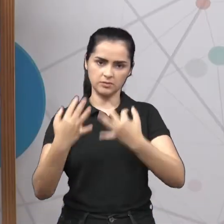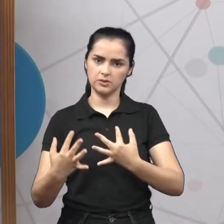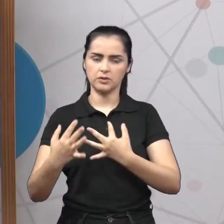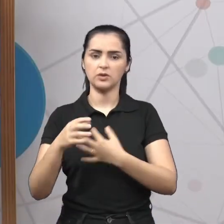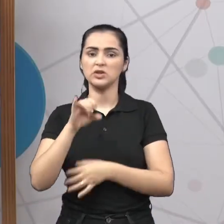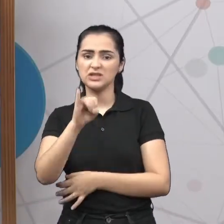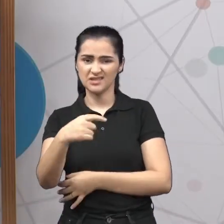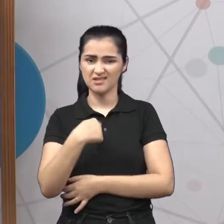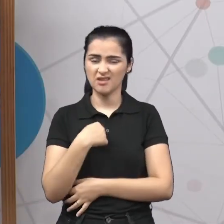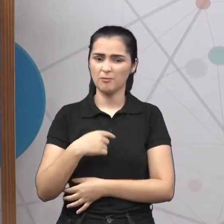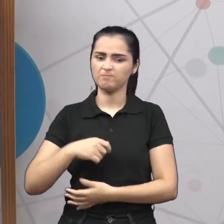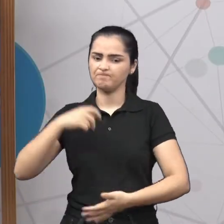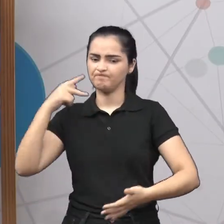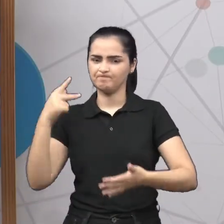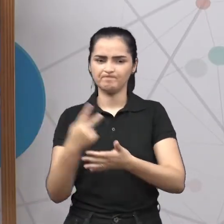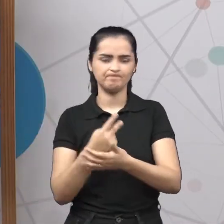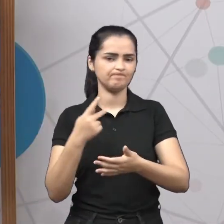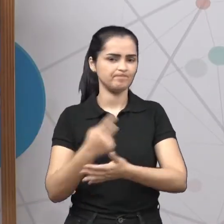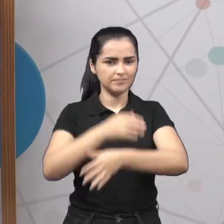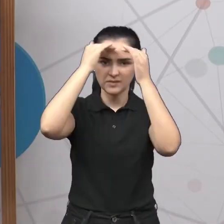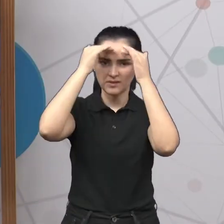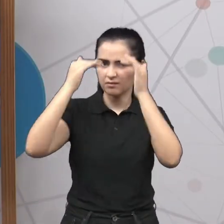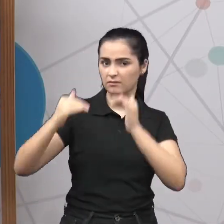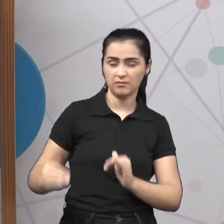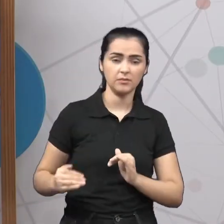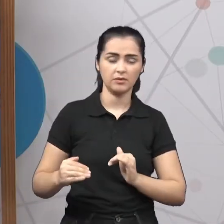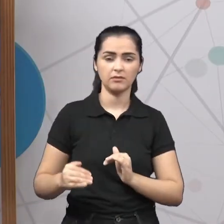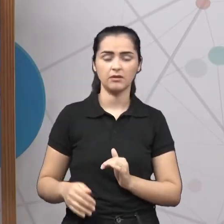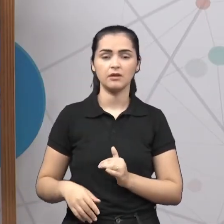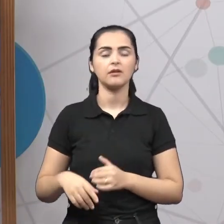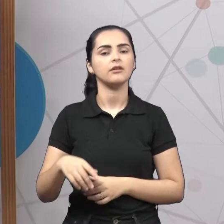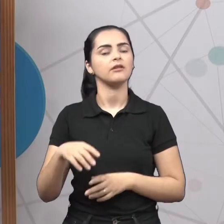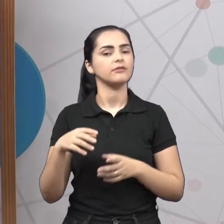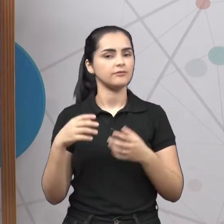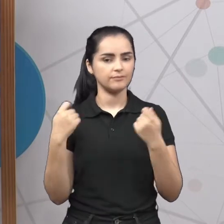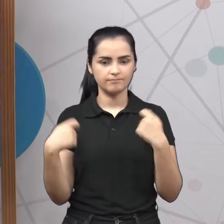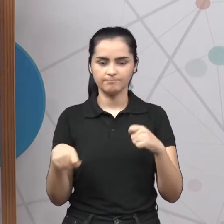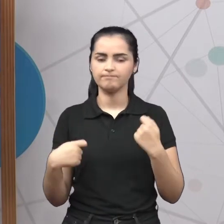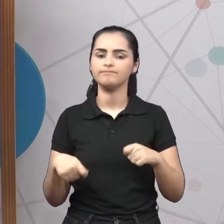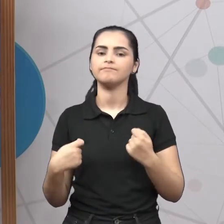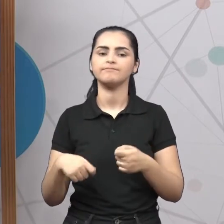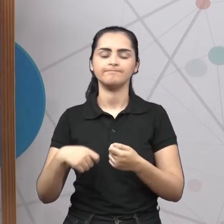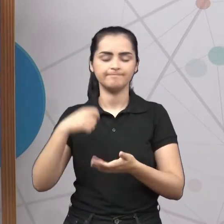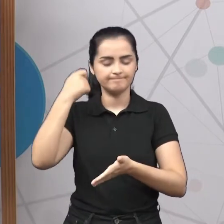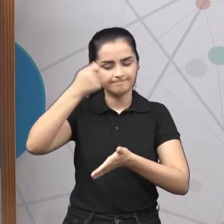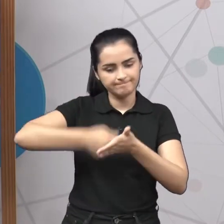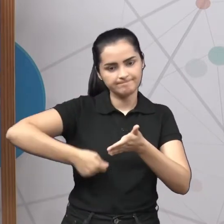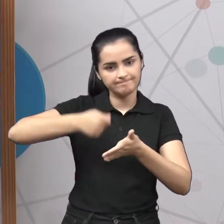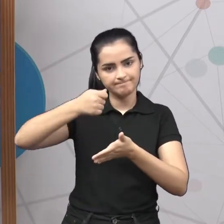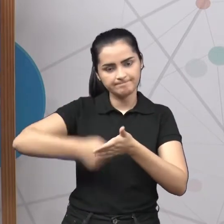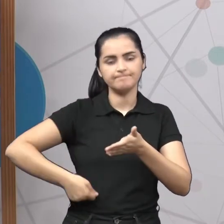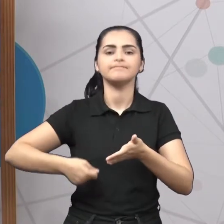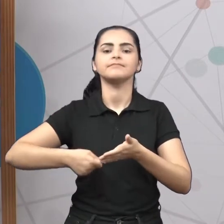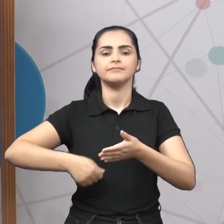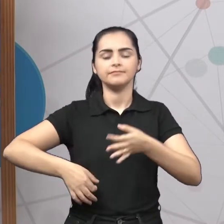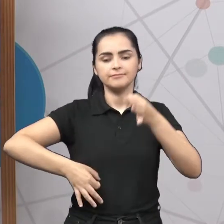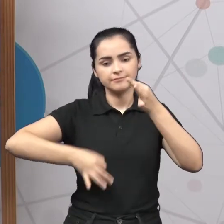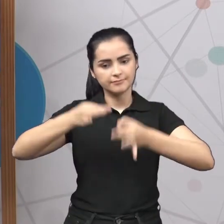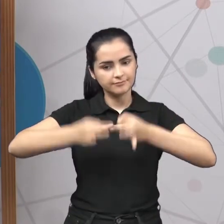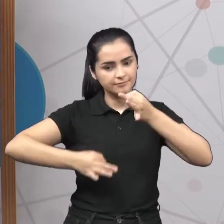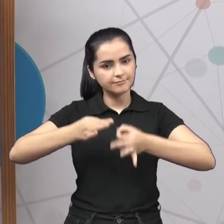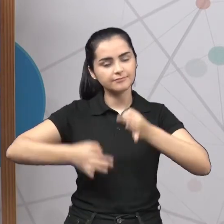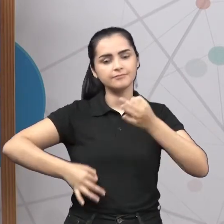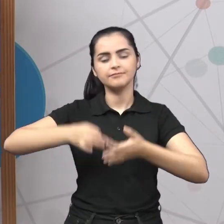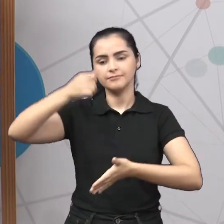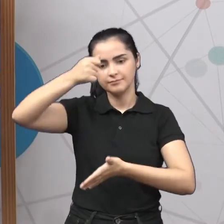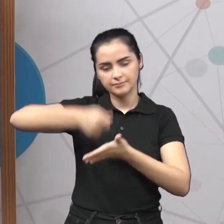se eu não cumpro algo, eu vou o quê? Eu vou ser punido. Tem um julgamento, né?